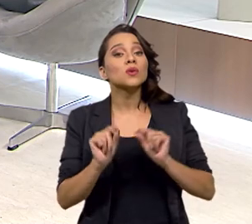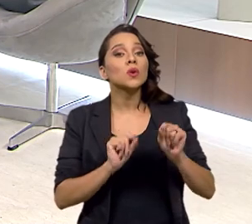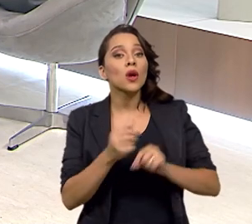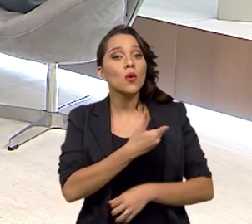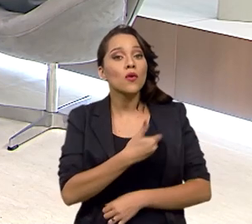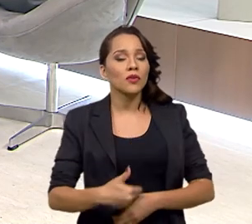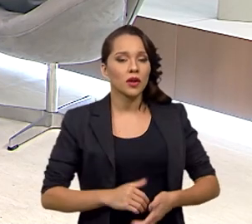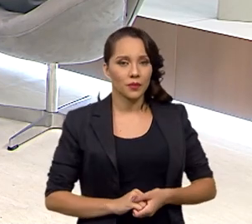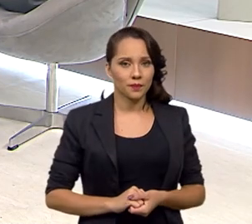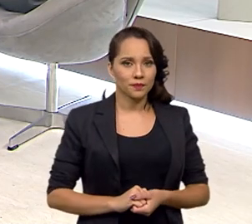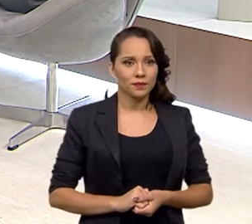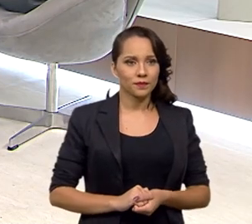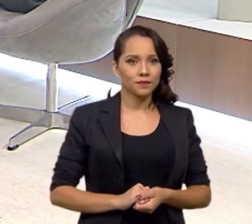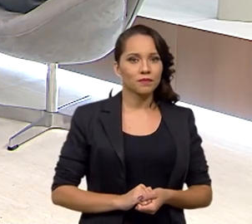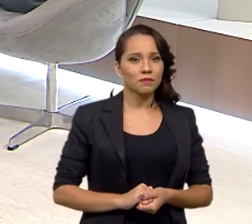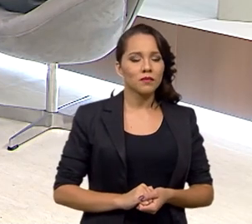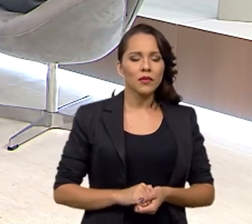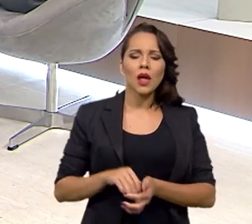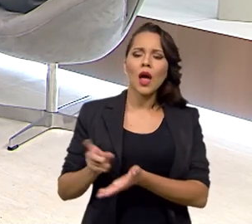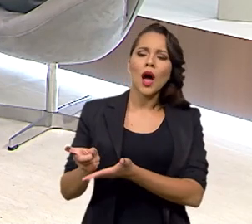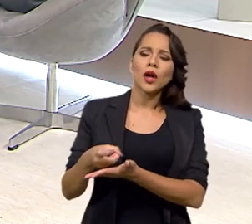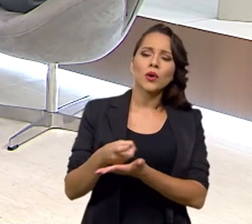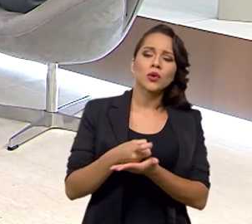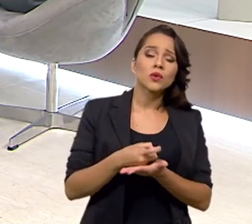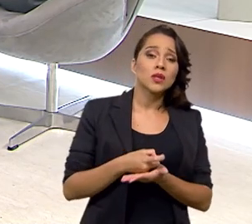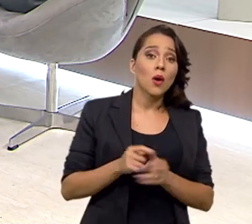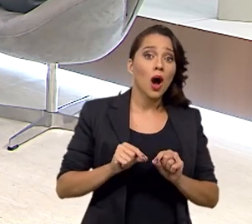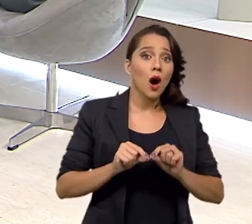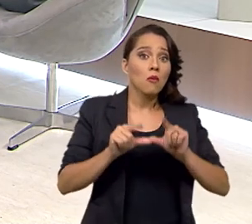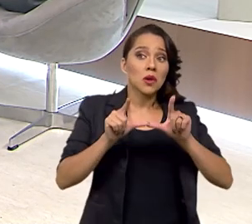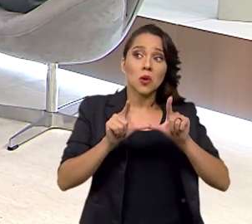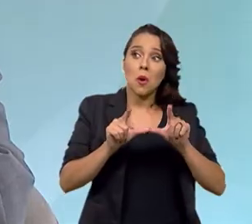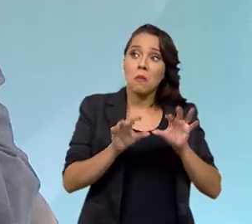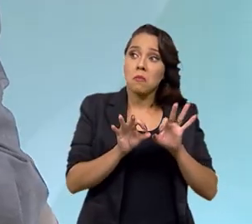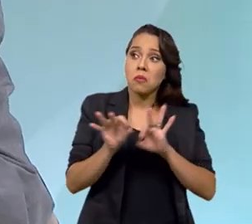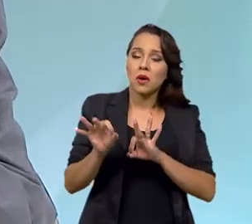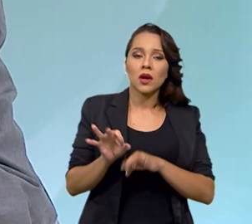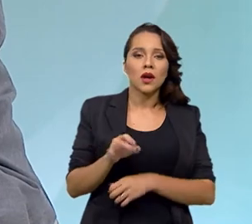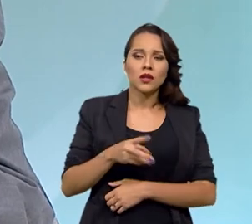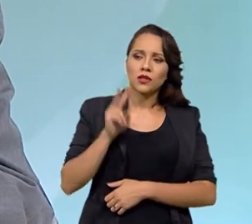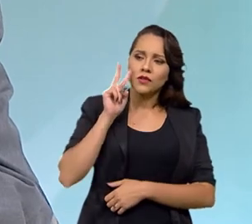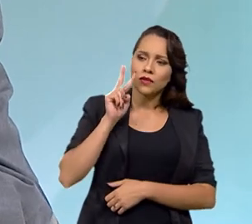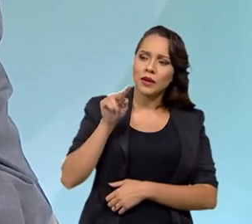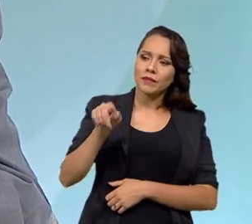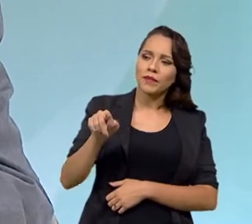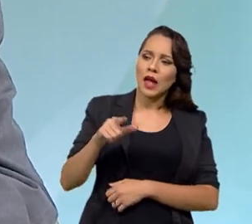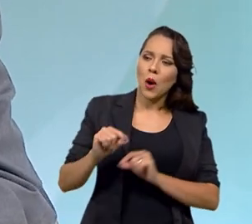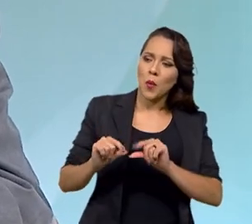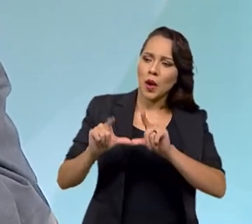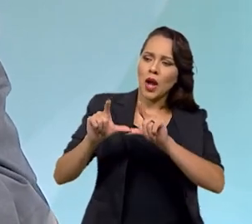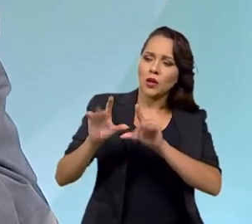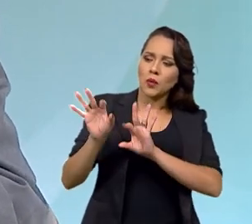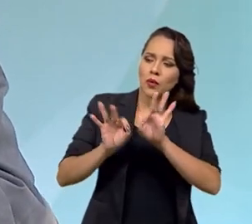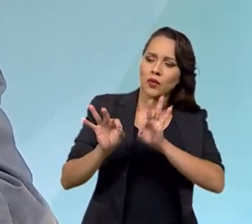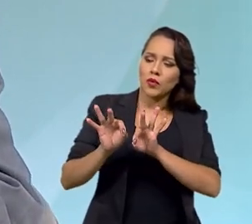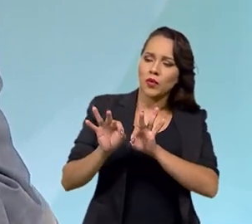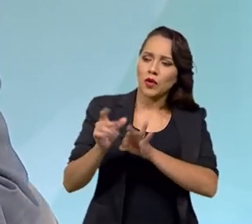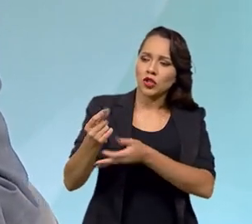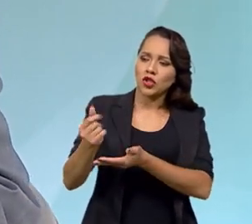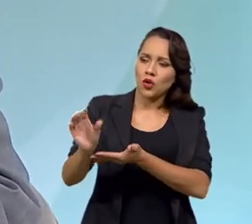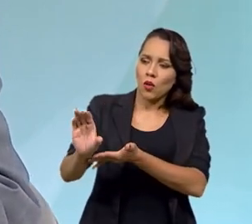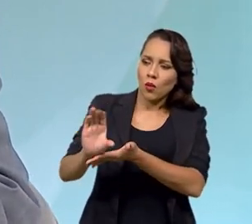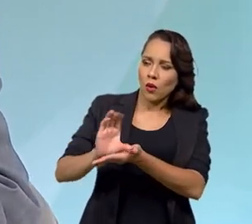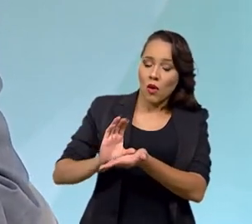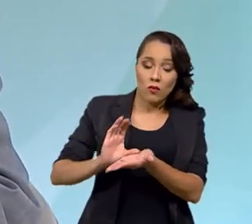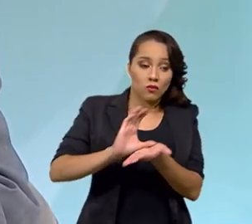a carga o arrecadação aumentou de maneira estrutural nós pegamos parte desse aumento e tamos